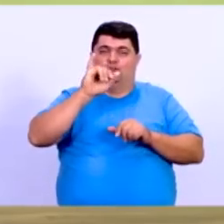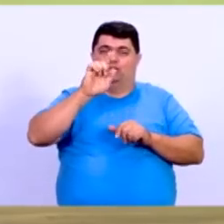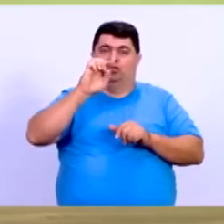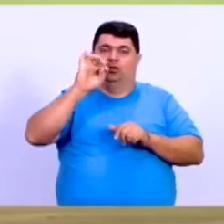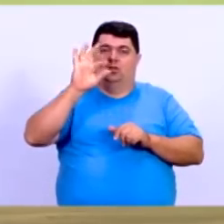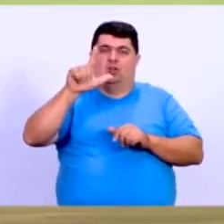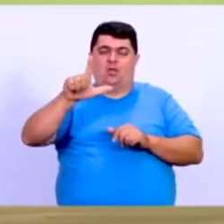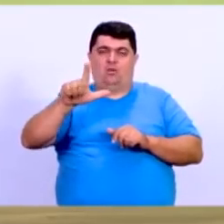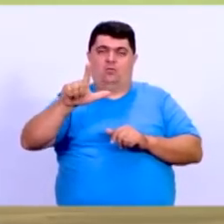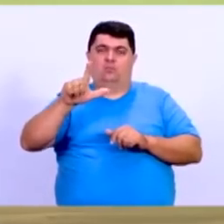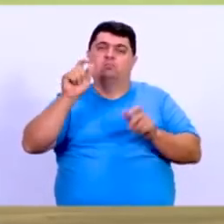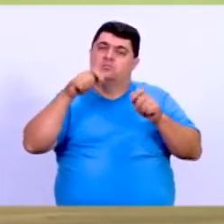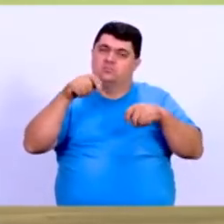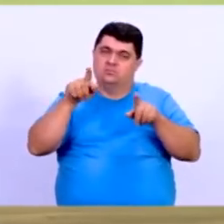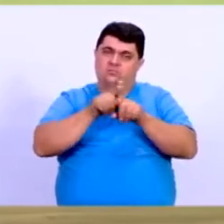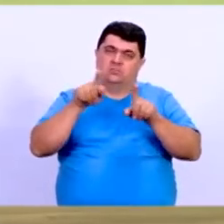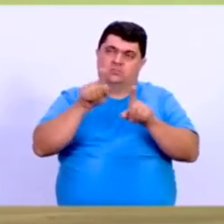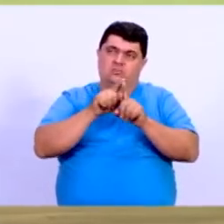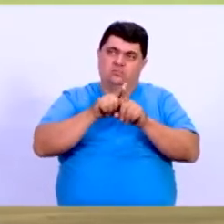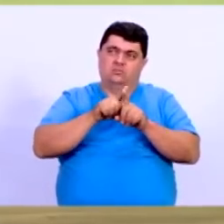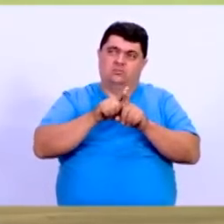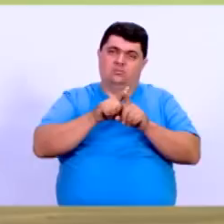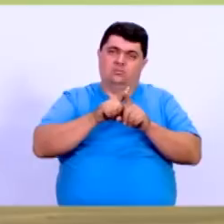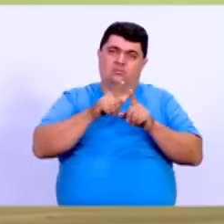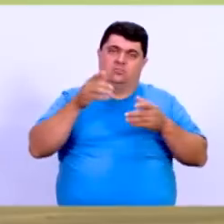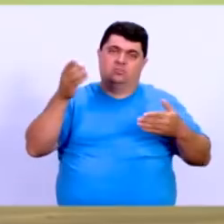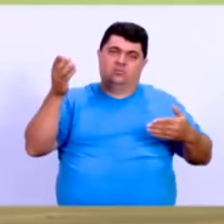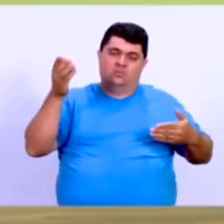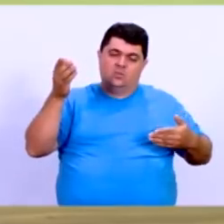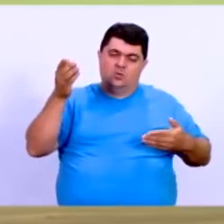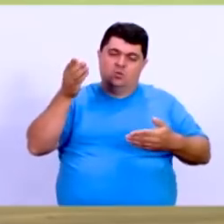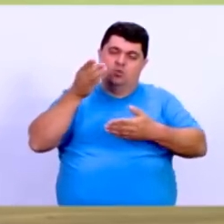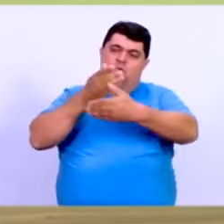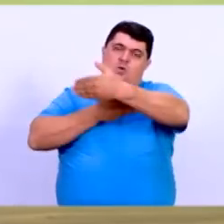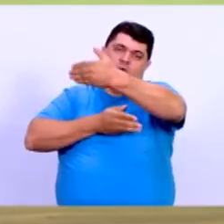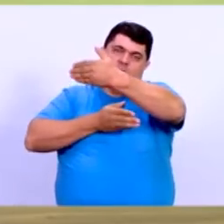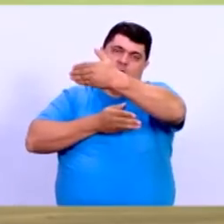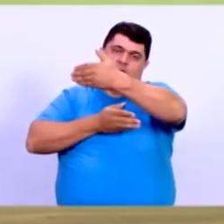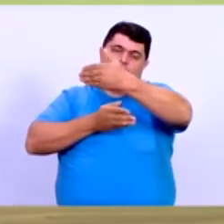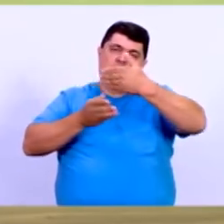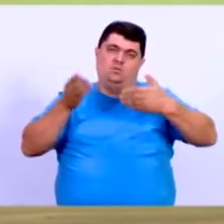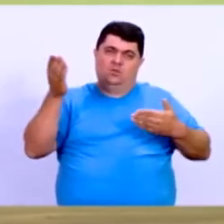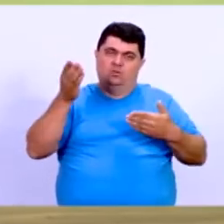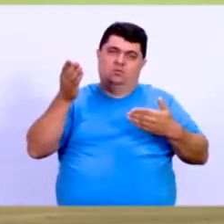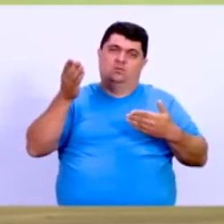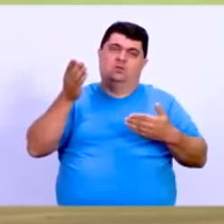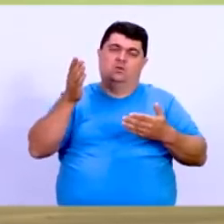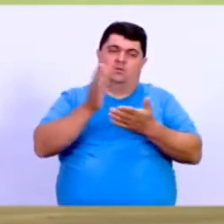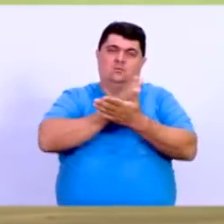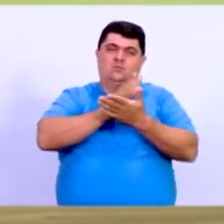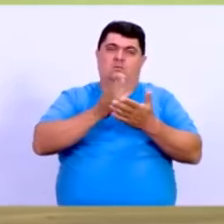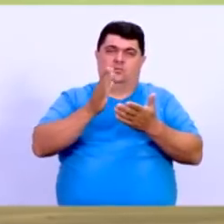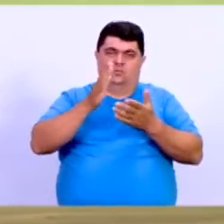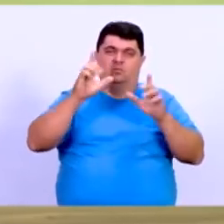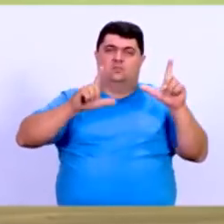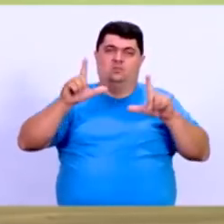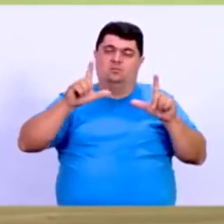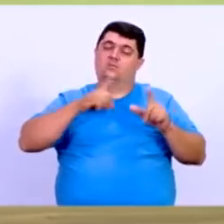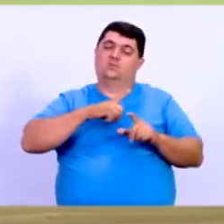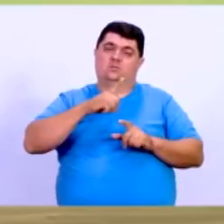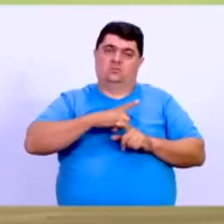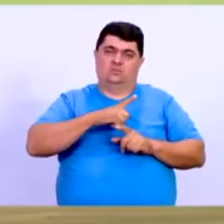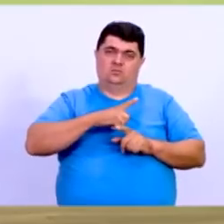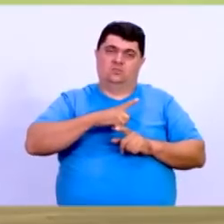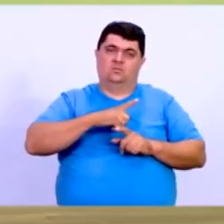A TV digital você vai conseguir também intervir no conteúdo. Então, ó, algumas televisões hoje você já